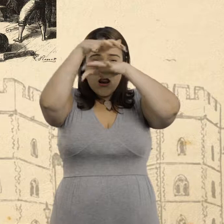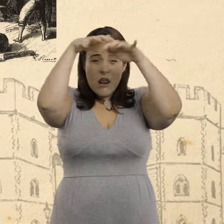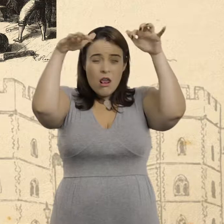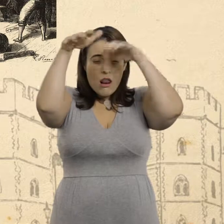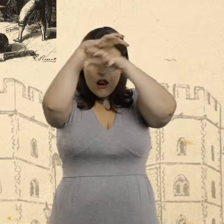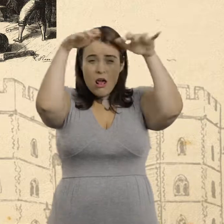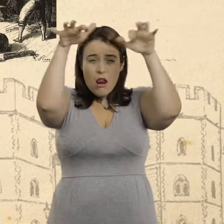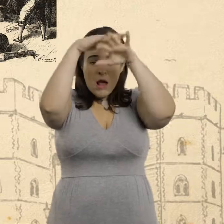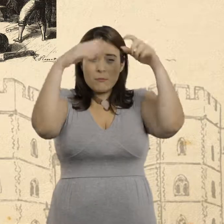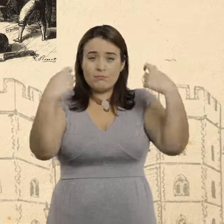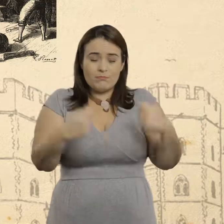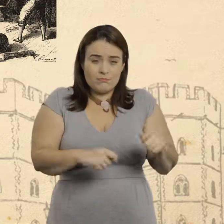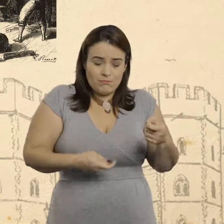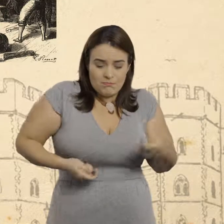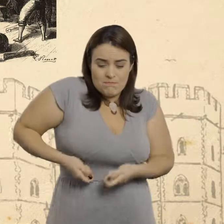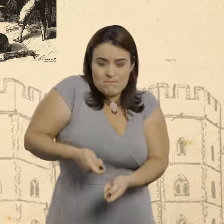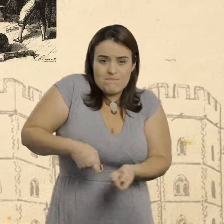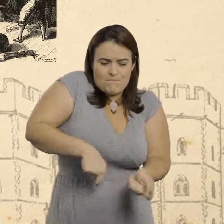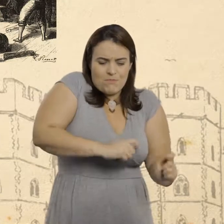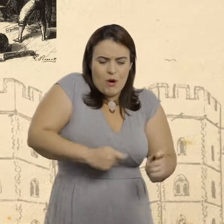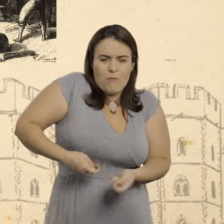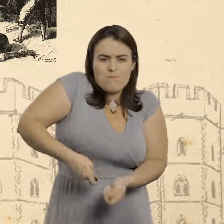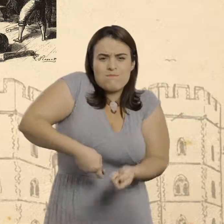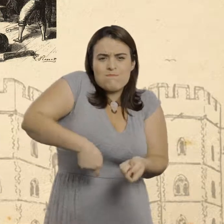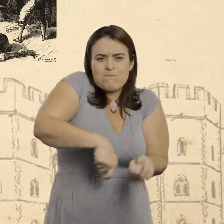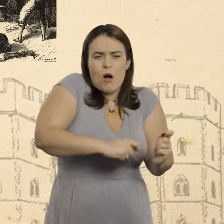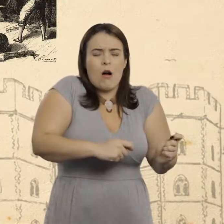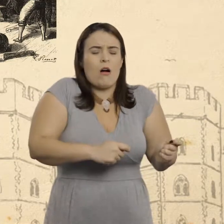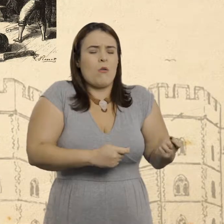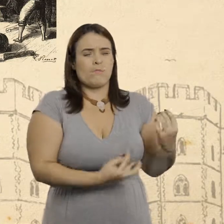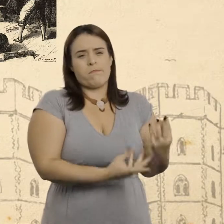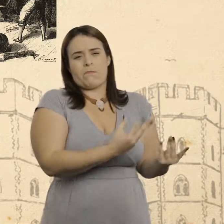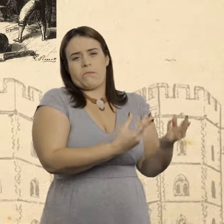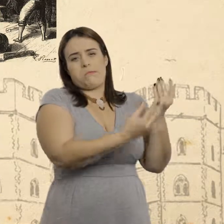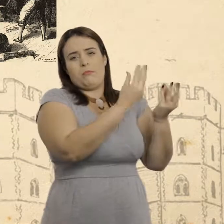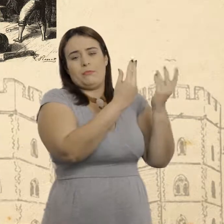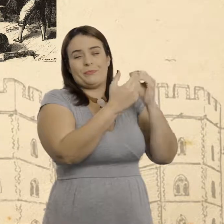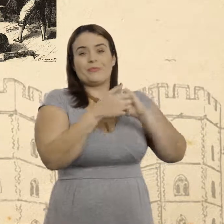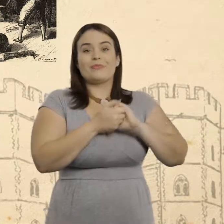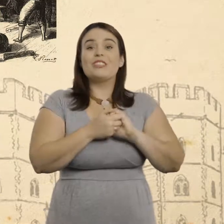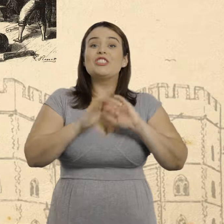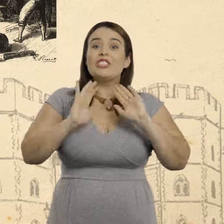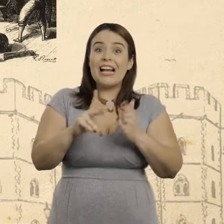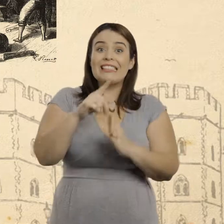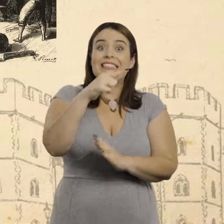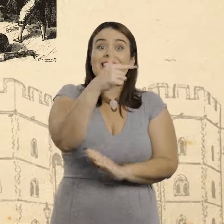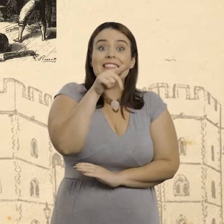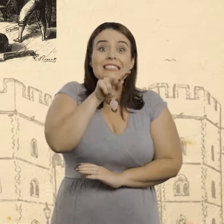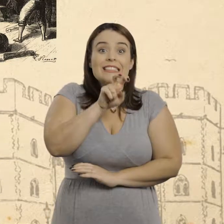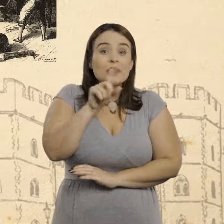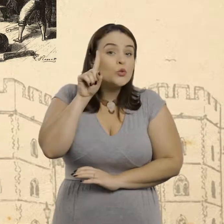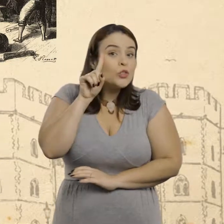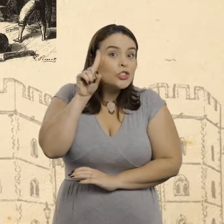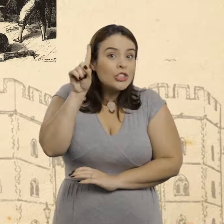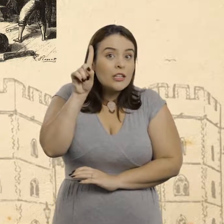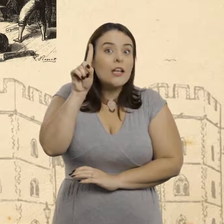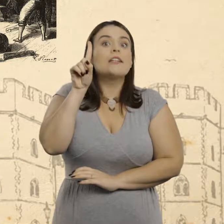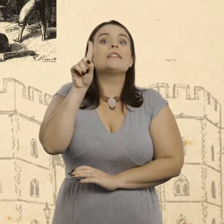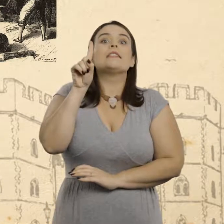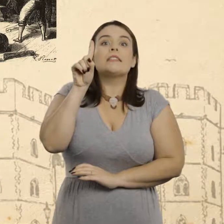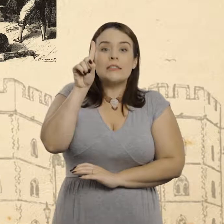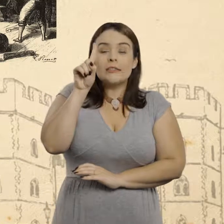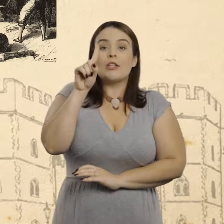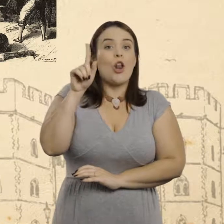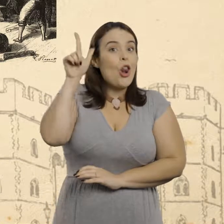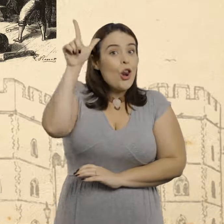continuar navegando. Ventava muito. Fazia 75 dias que Phileas Fogg e Passepartout tinham saído de